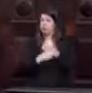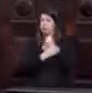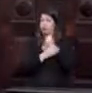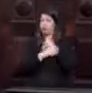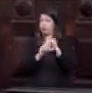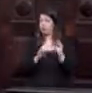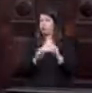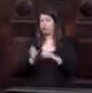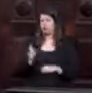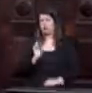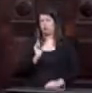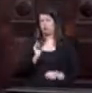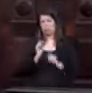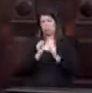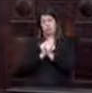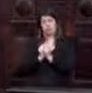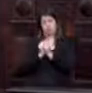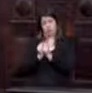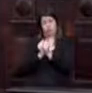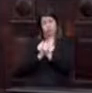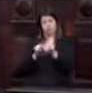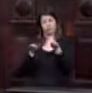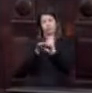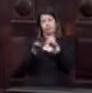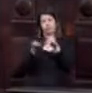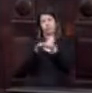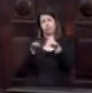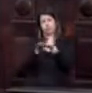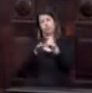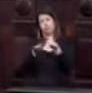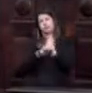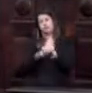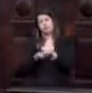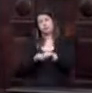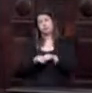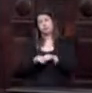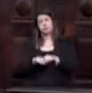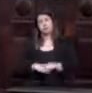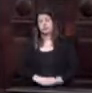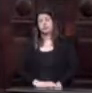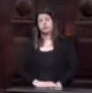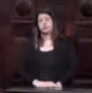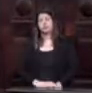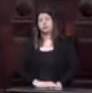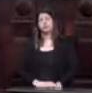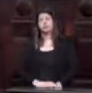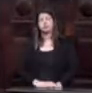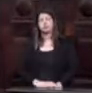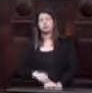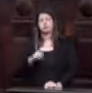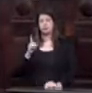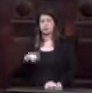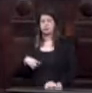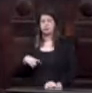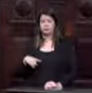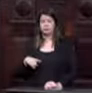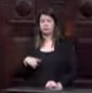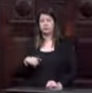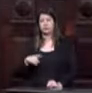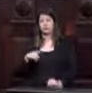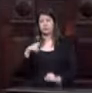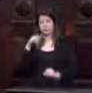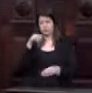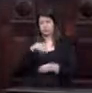educação caminham também no mesmo nível dessa destruição. É que eu vou dar o